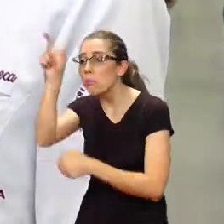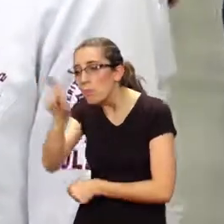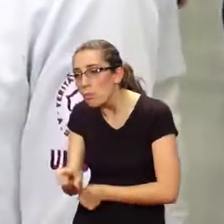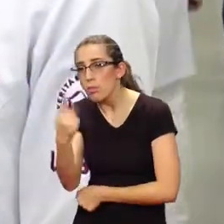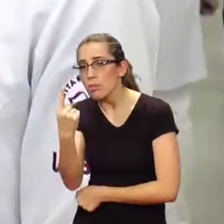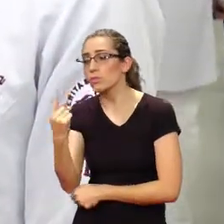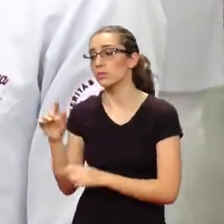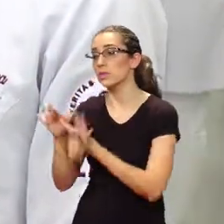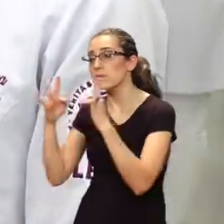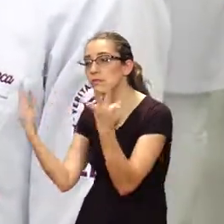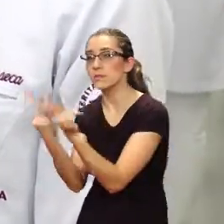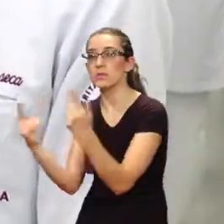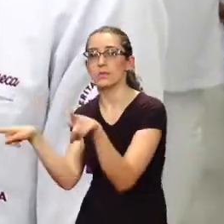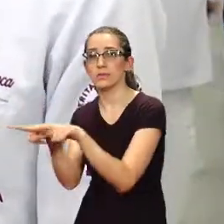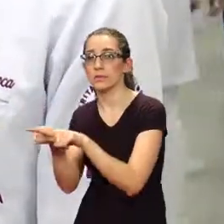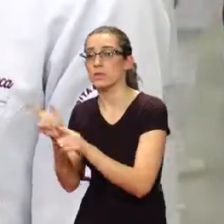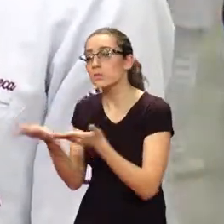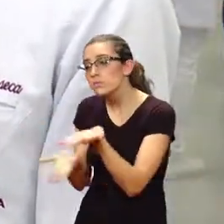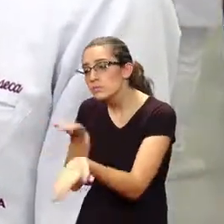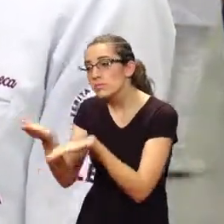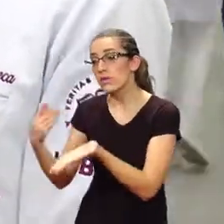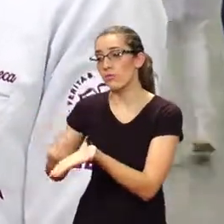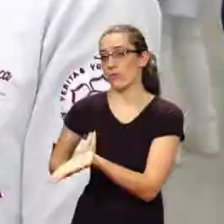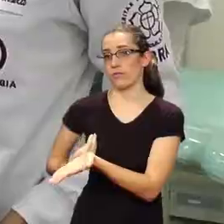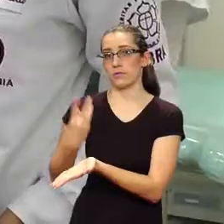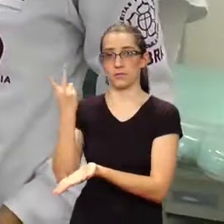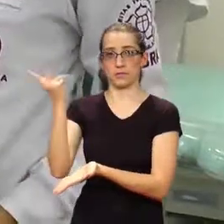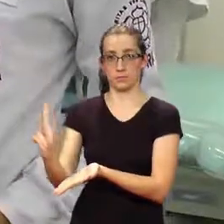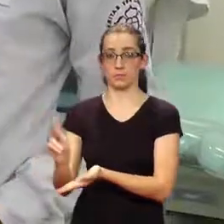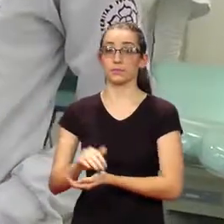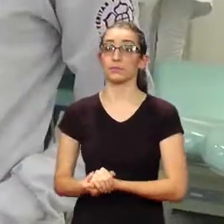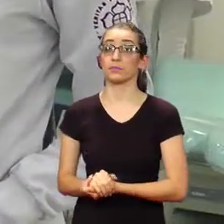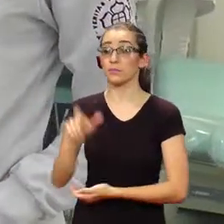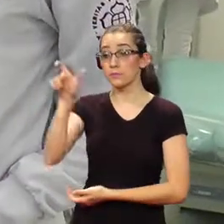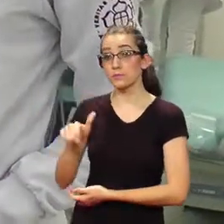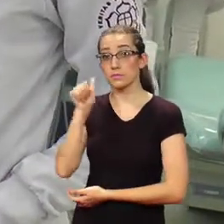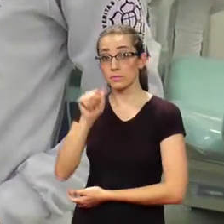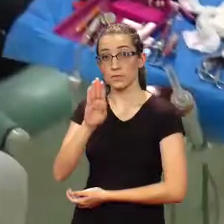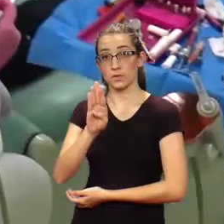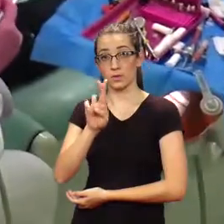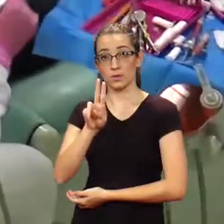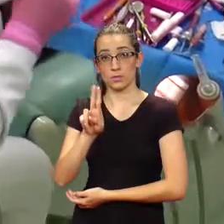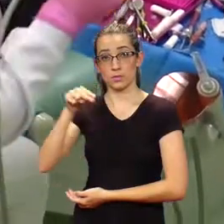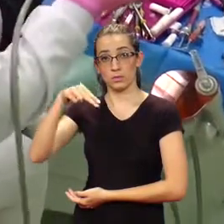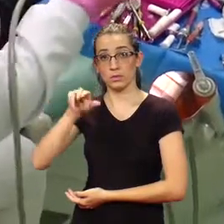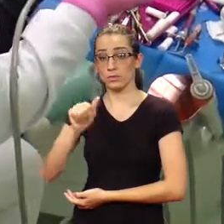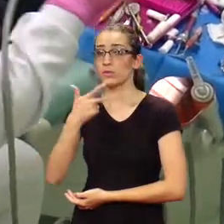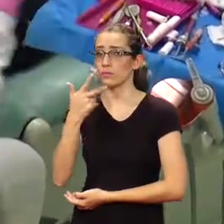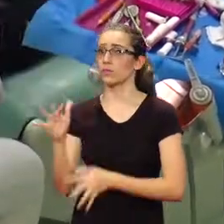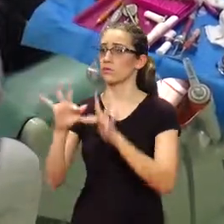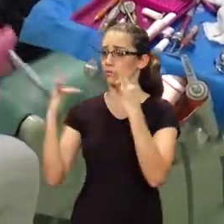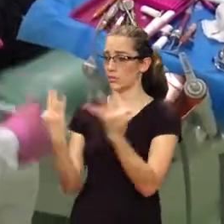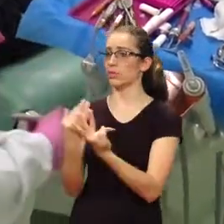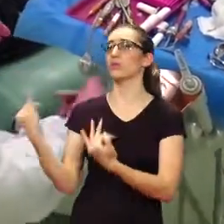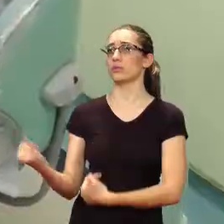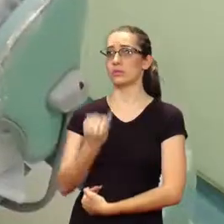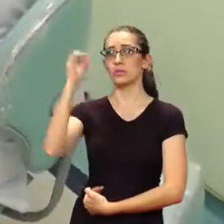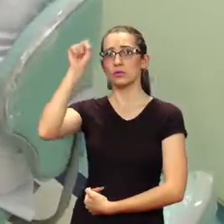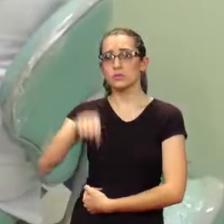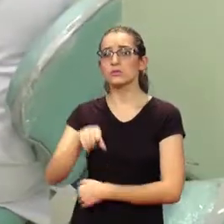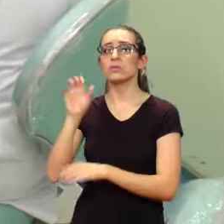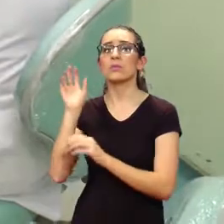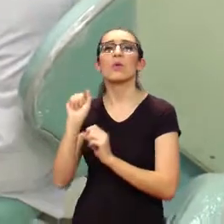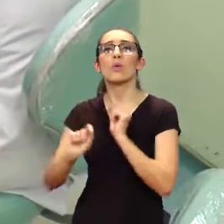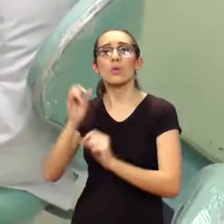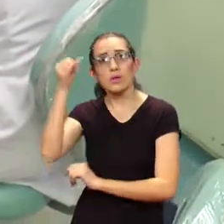mas sim da família, a vida dele e tratar como um todo. A aluna Bruna Fonseca ressalta a importância da família para a